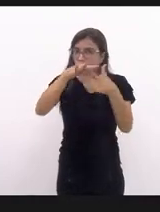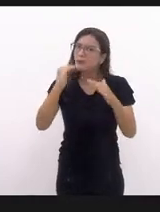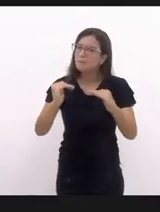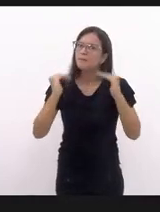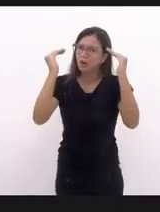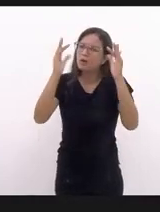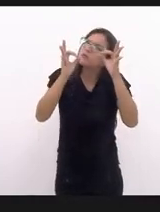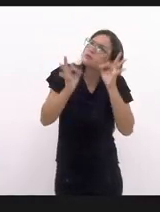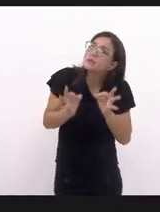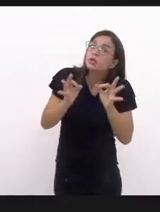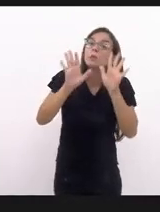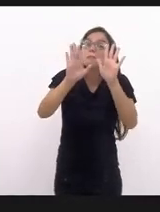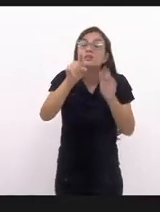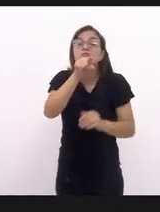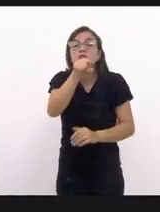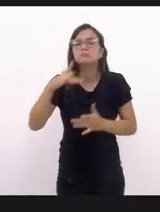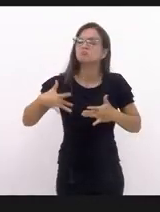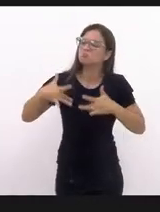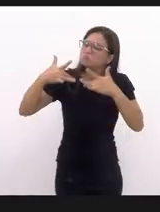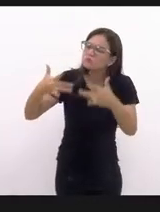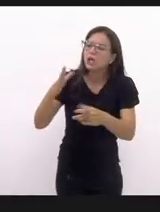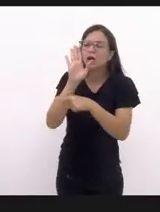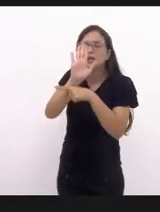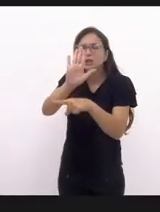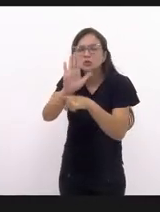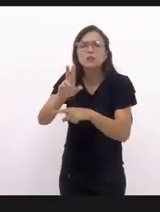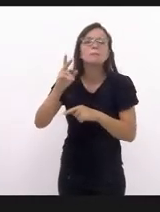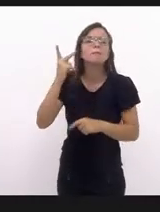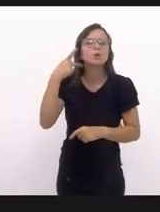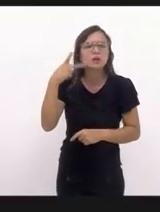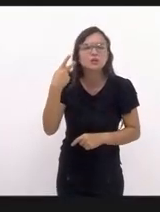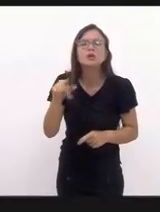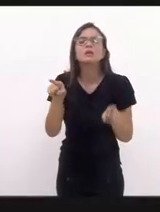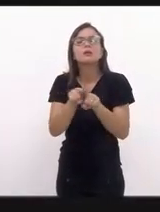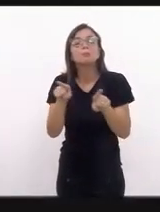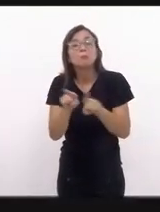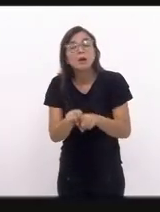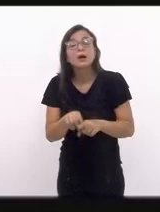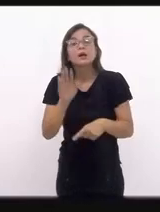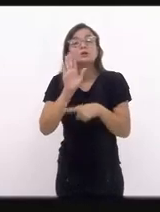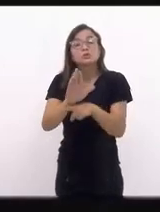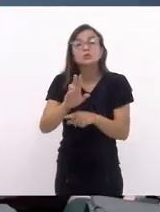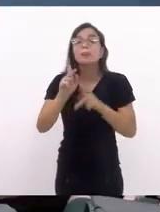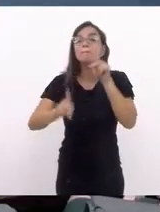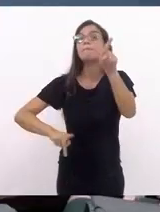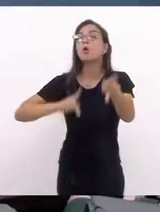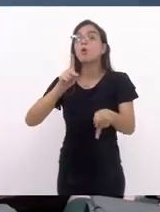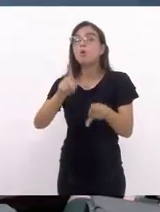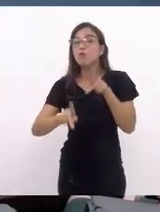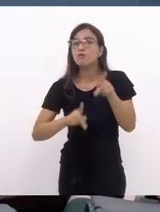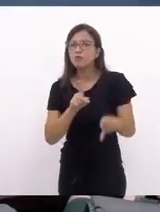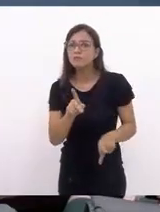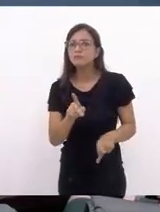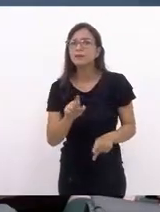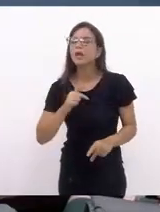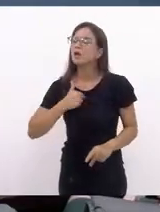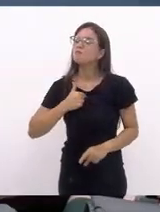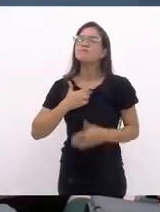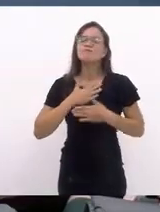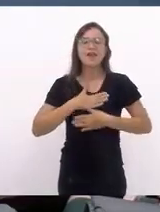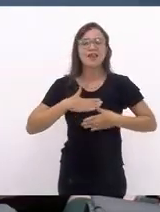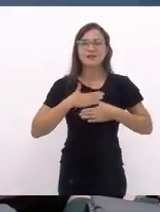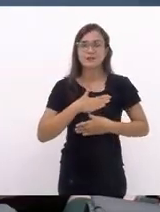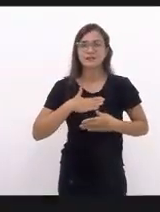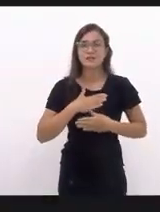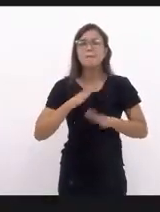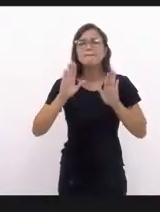que colocar à disposição dos parlamentares e de toda a população parabéns eu me sinto honrado mas vou fazer um pedido pessoal a vossa excelência